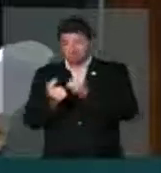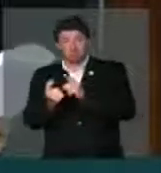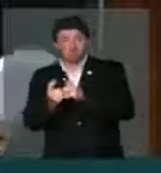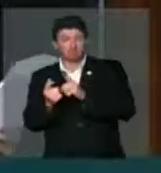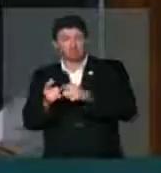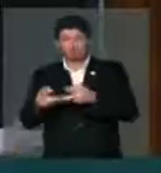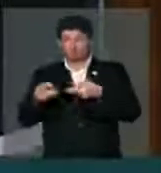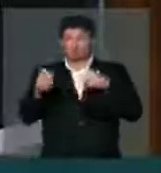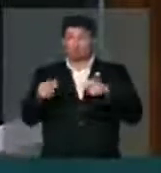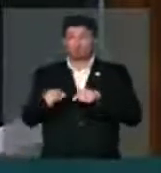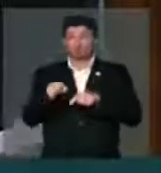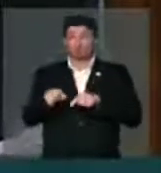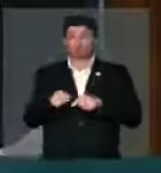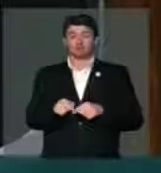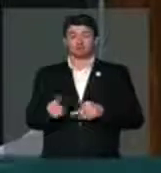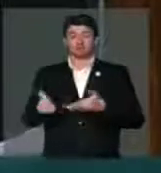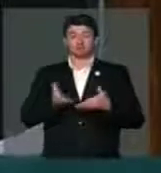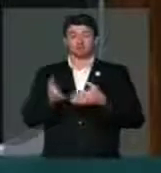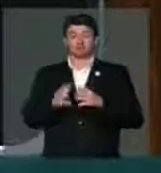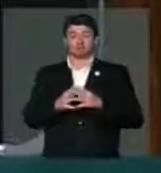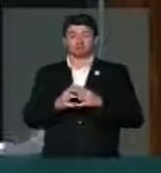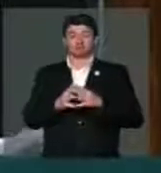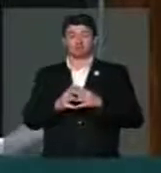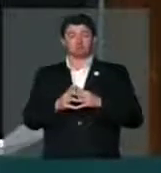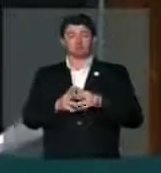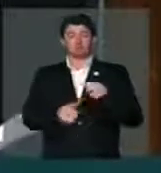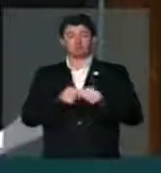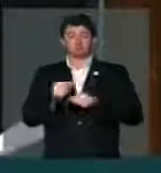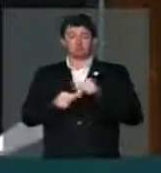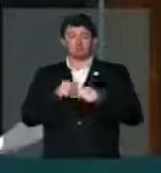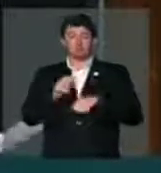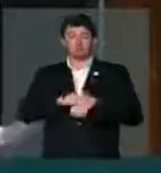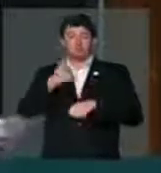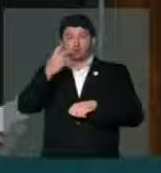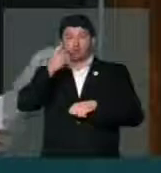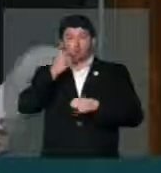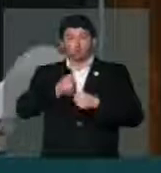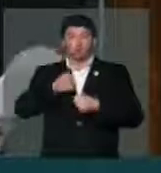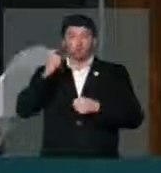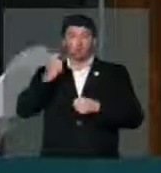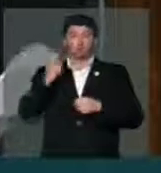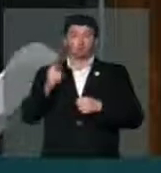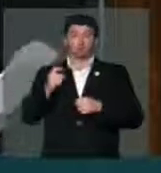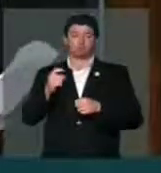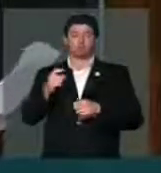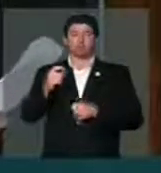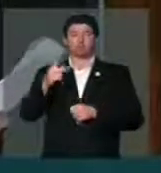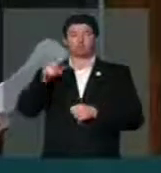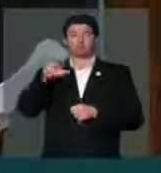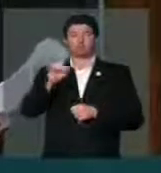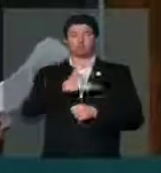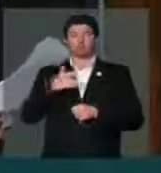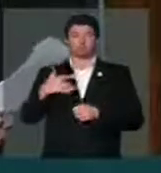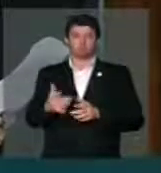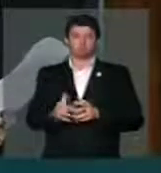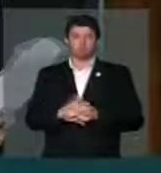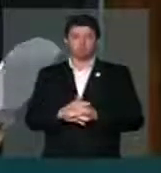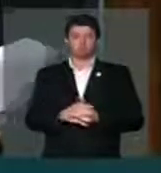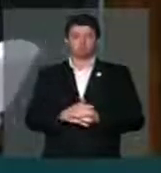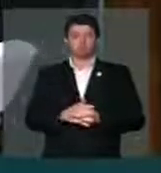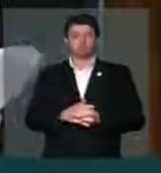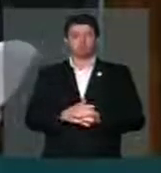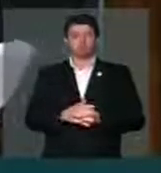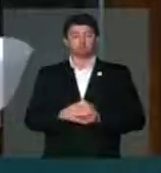de cobrar esse serviço que se transforma numa geração de lucro para as operadoras de plano de saúde. Uma